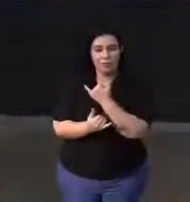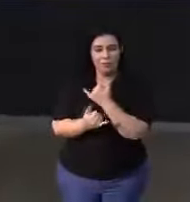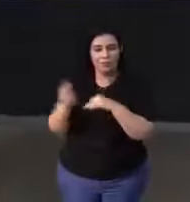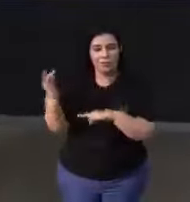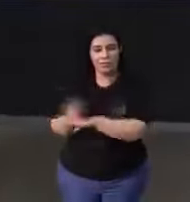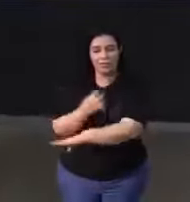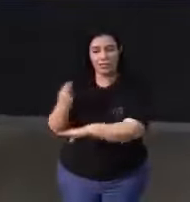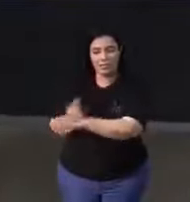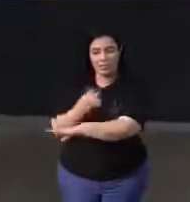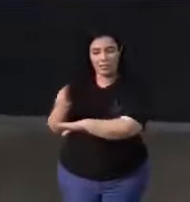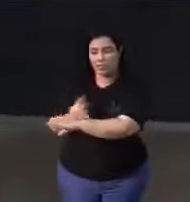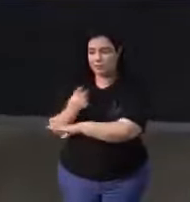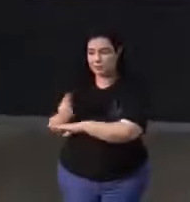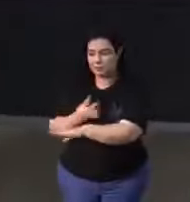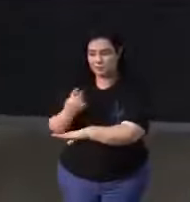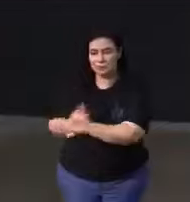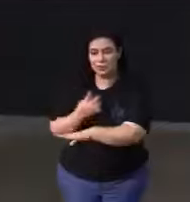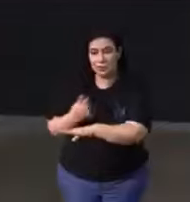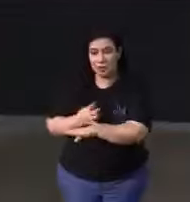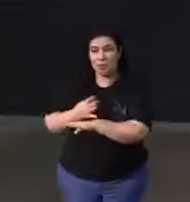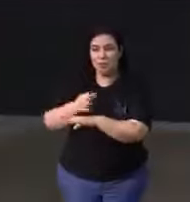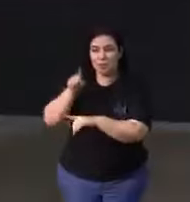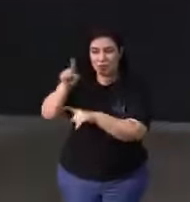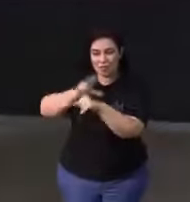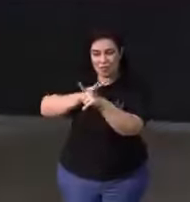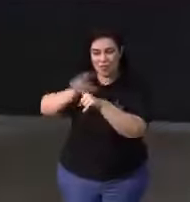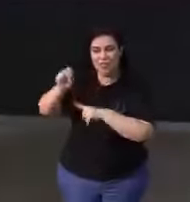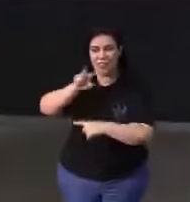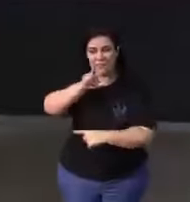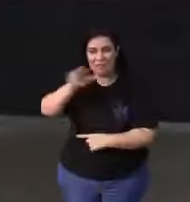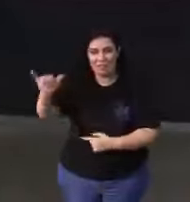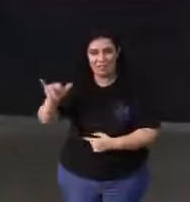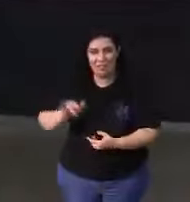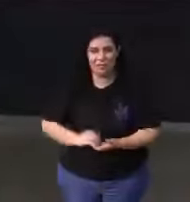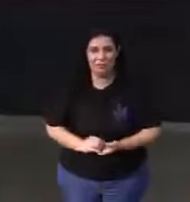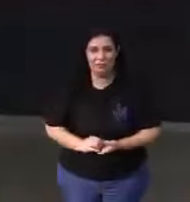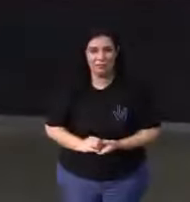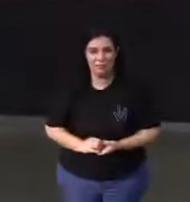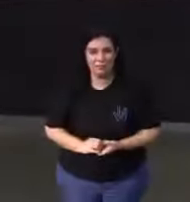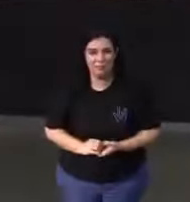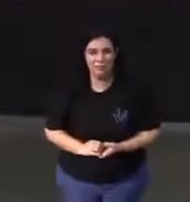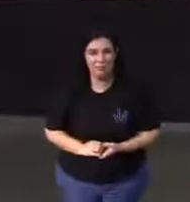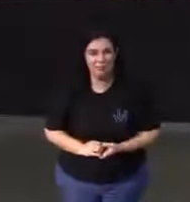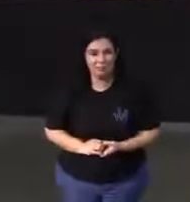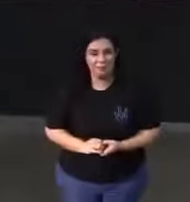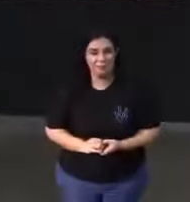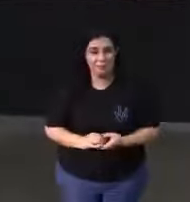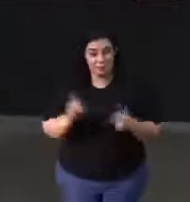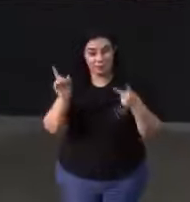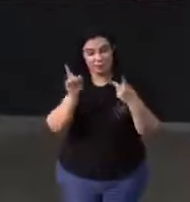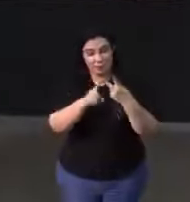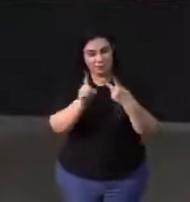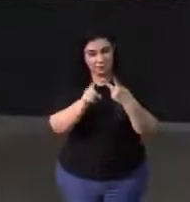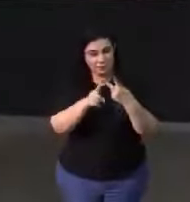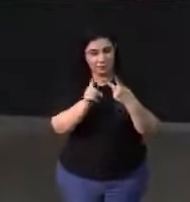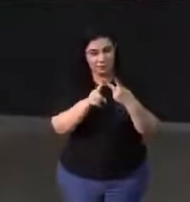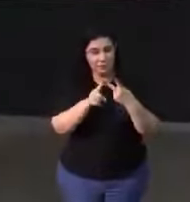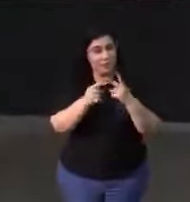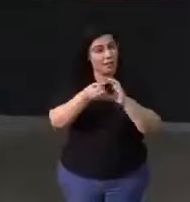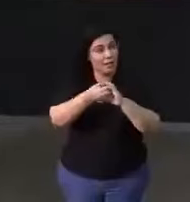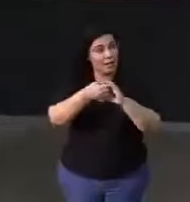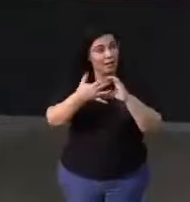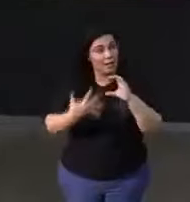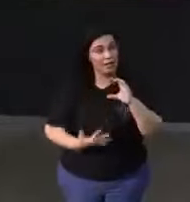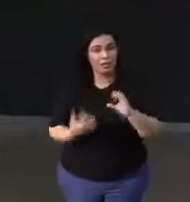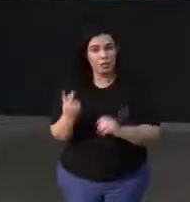pouco mais, você vai vencer também. Segundo, preste atenção, característica